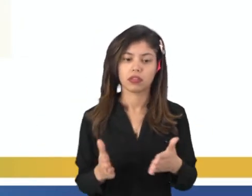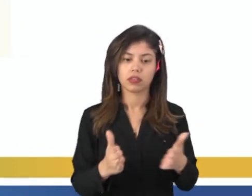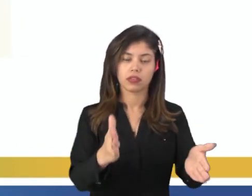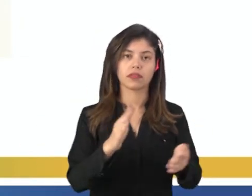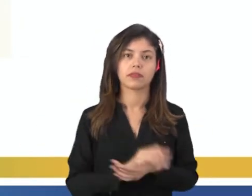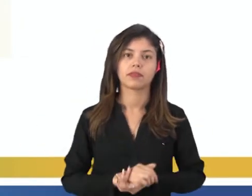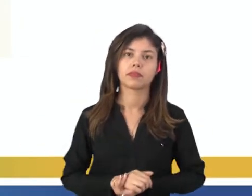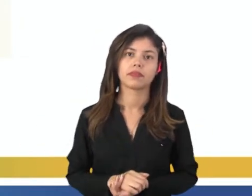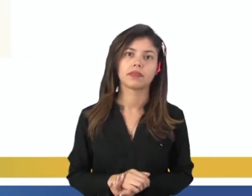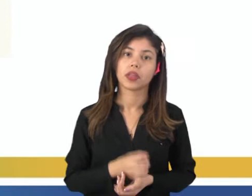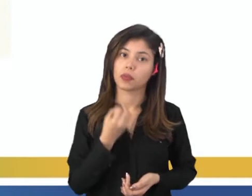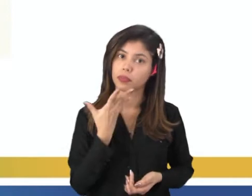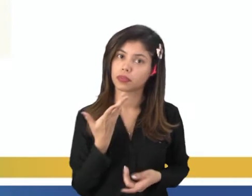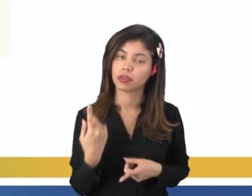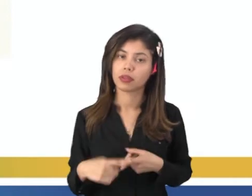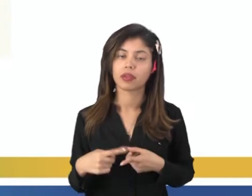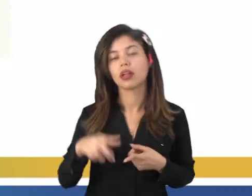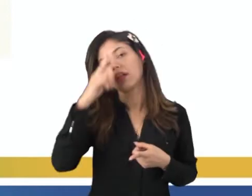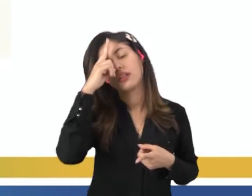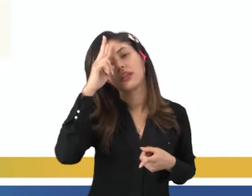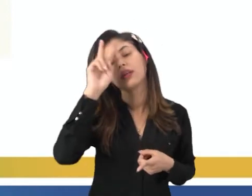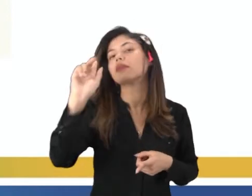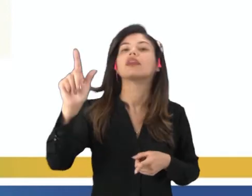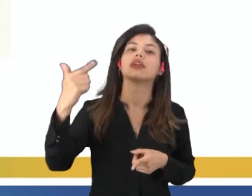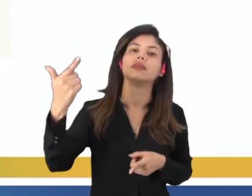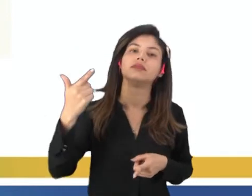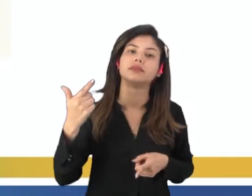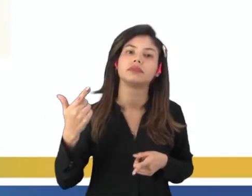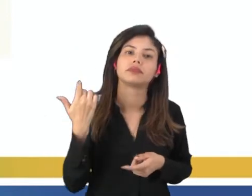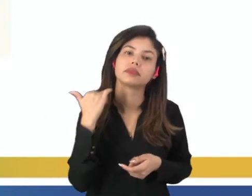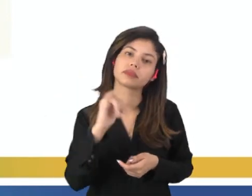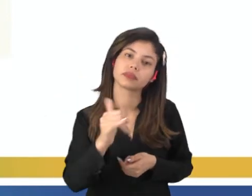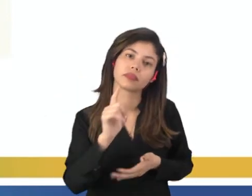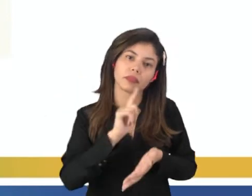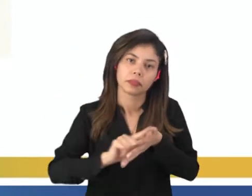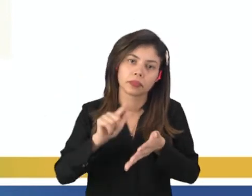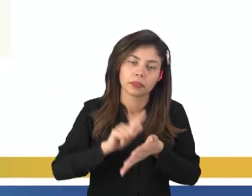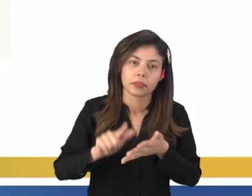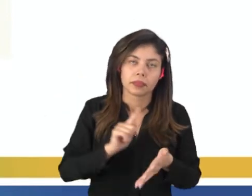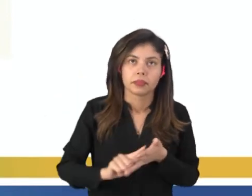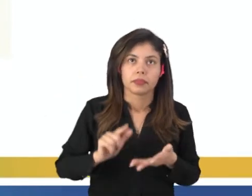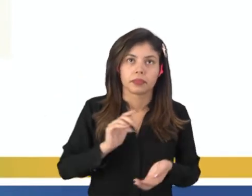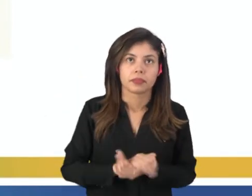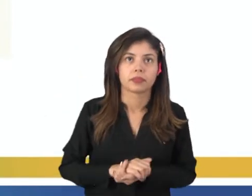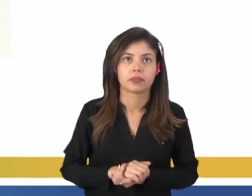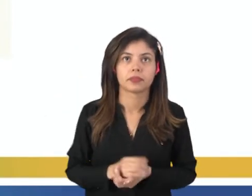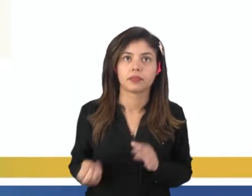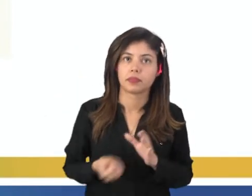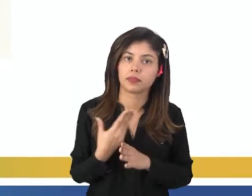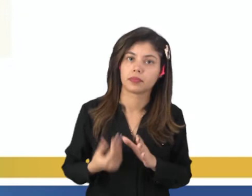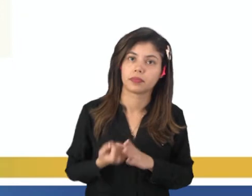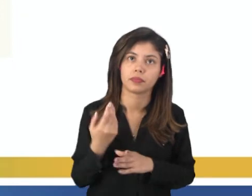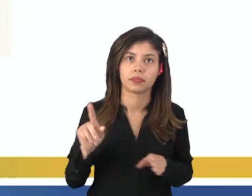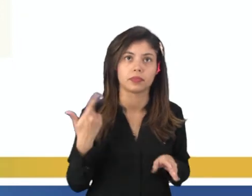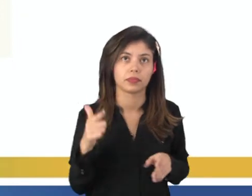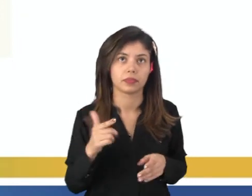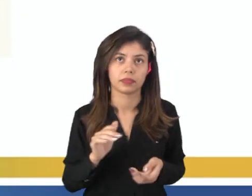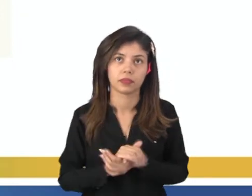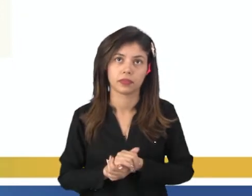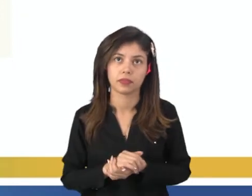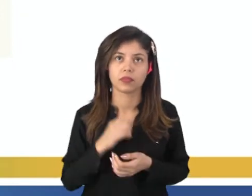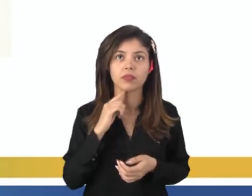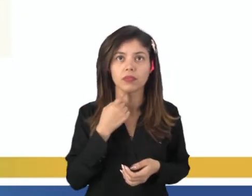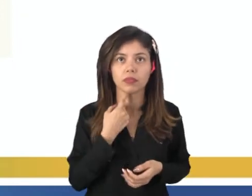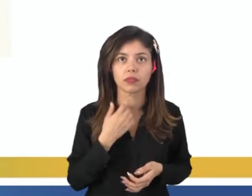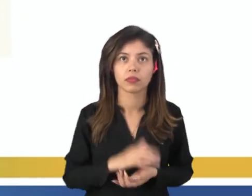é algo, né, relativamente bom, porque lembra que as hidrelétricas são energias limpas, né? É uma energia limpa, ela não produz poluentes durante